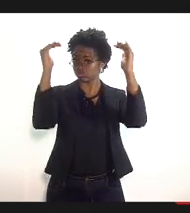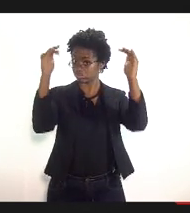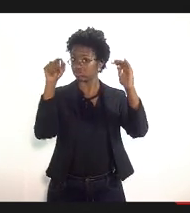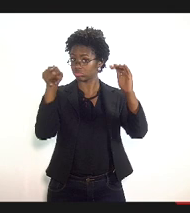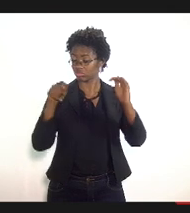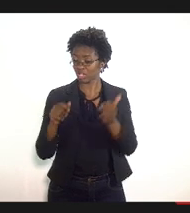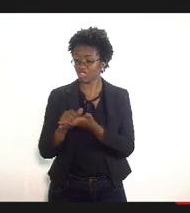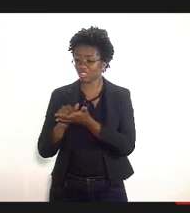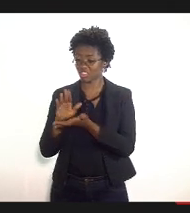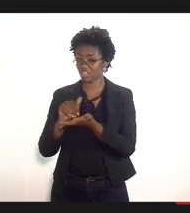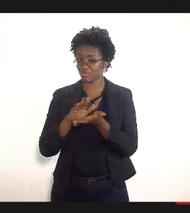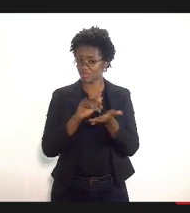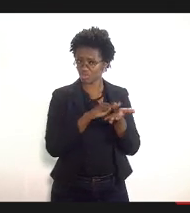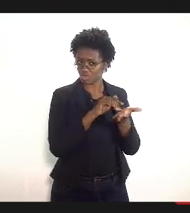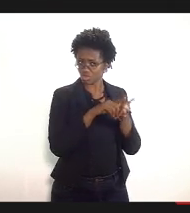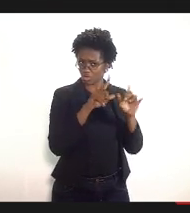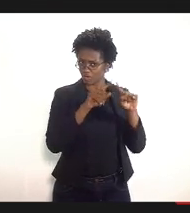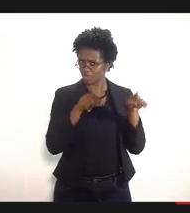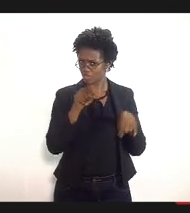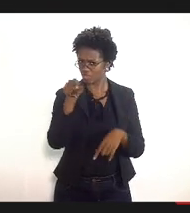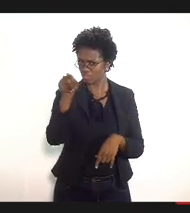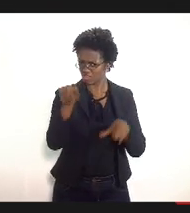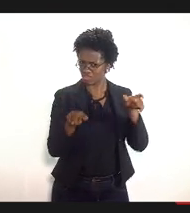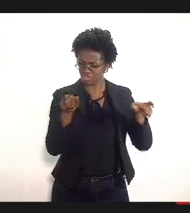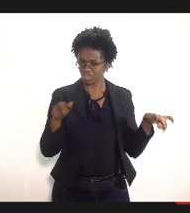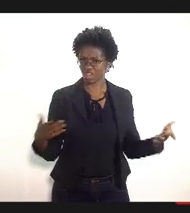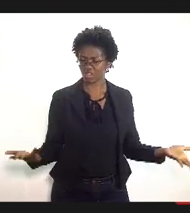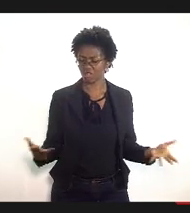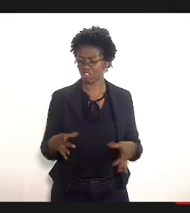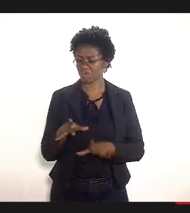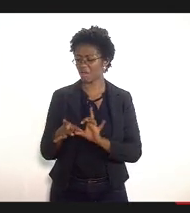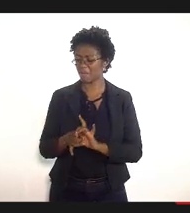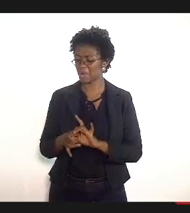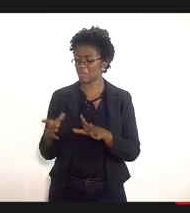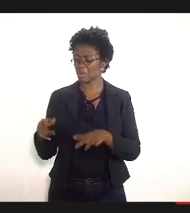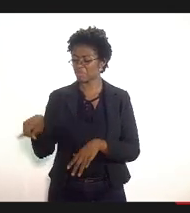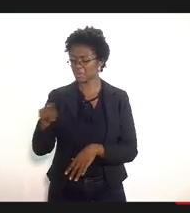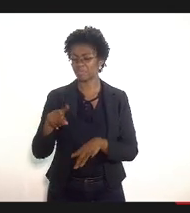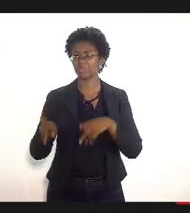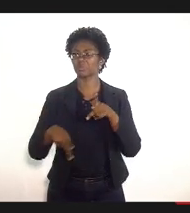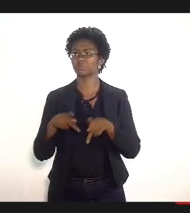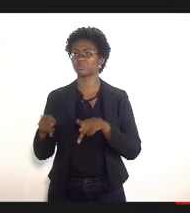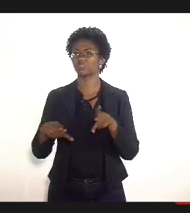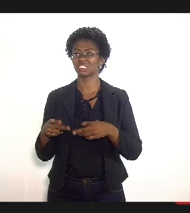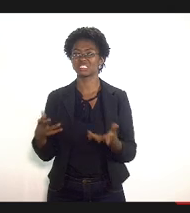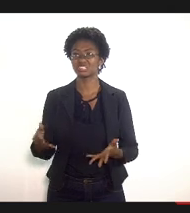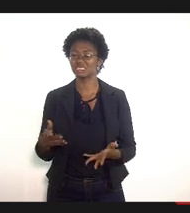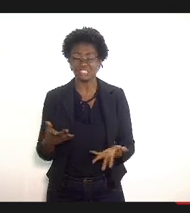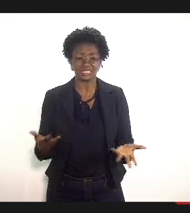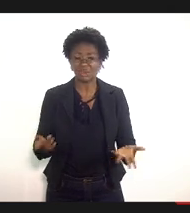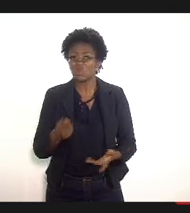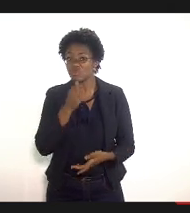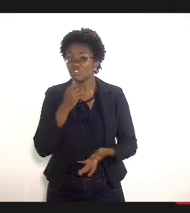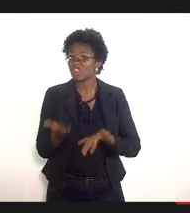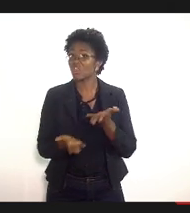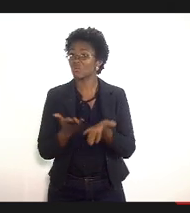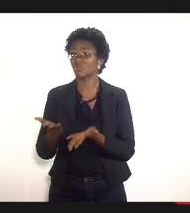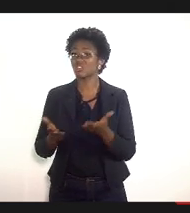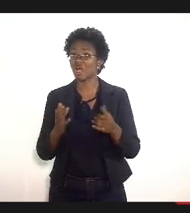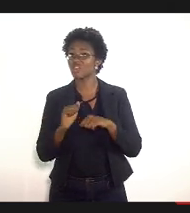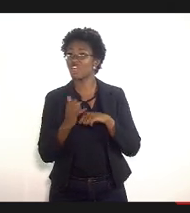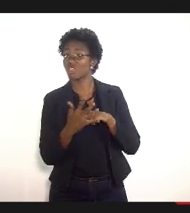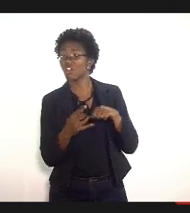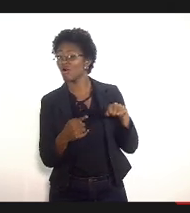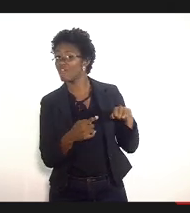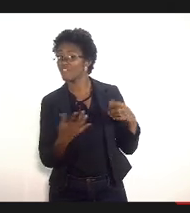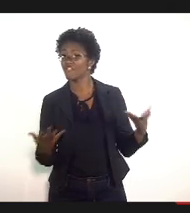tantos trabalhadores, deixando a população não só descoberta pela Covid, pelo tratamento da Covid, mas